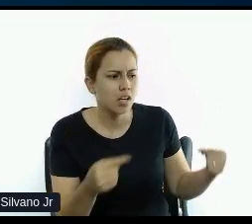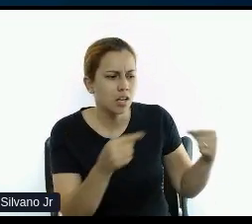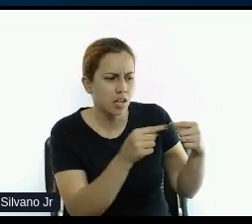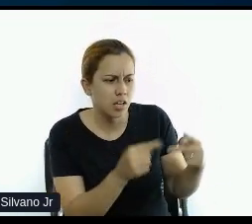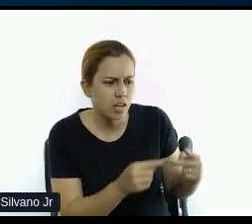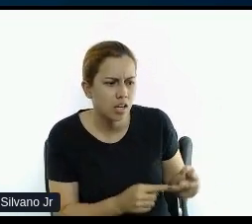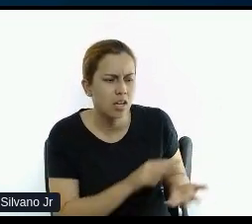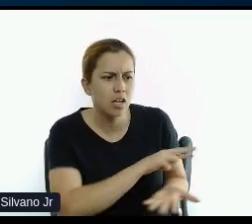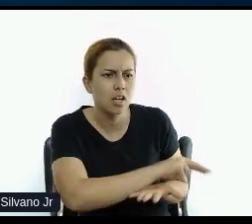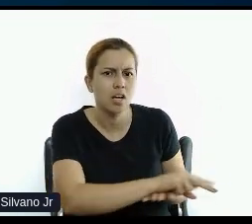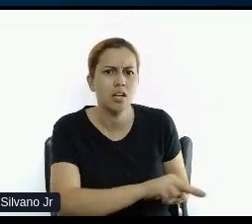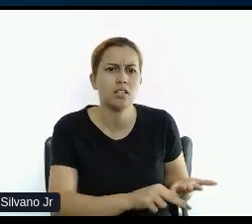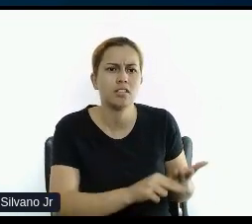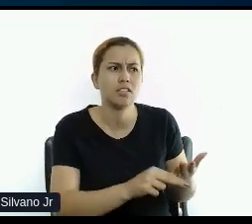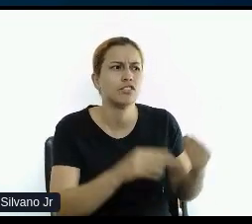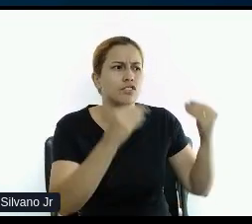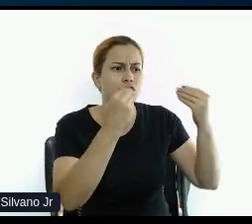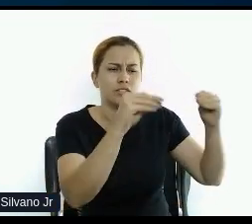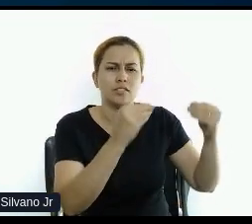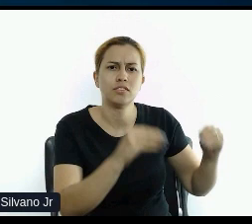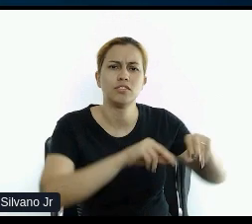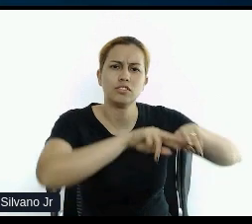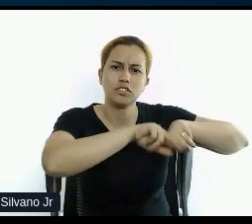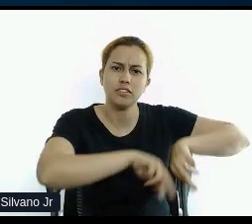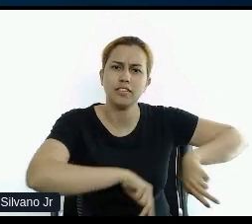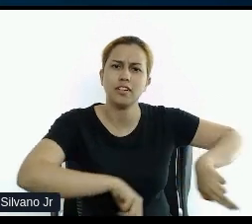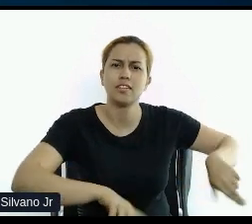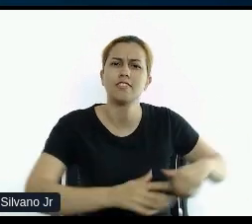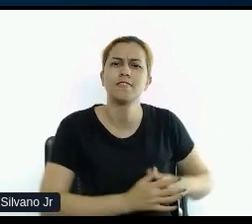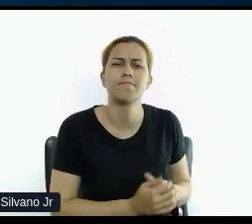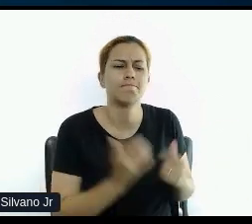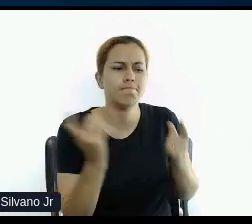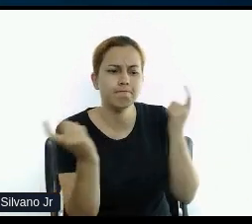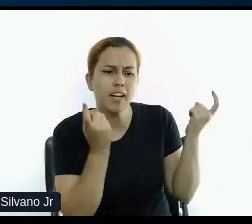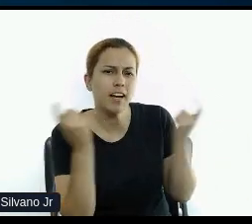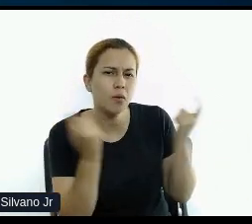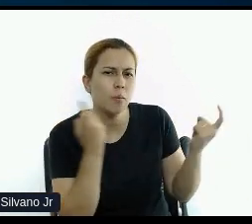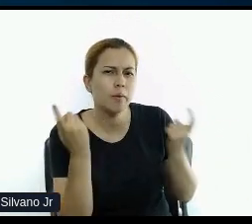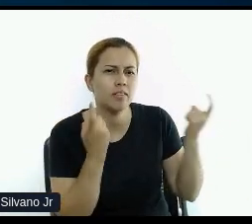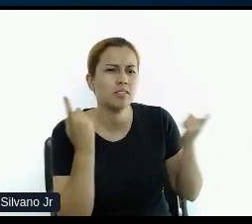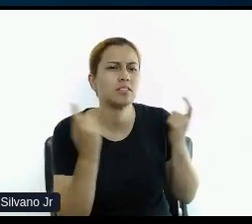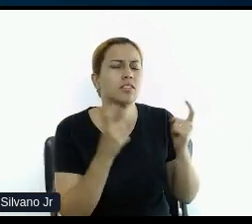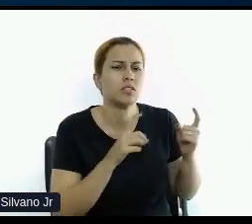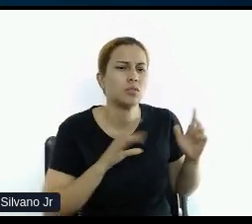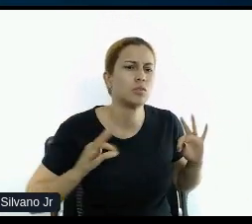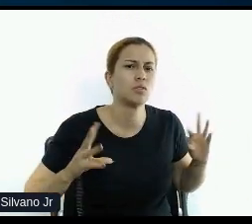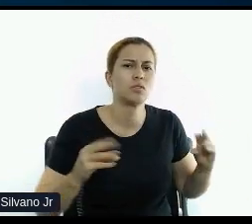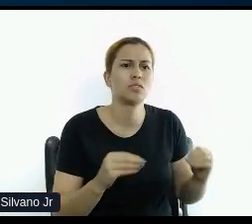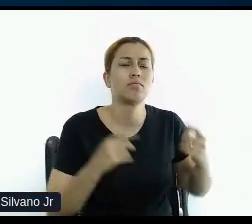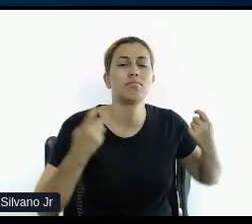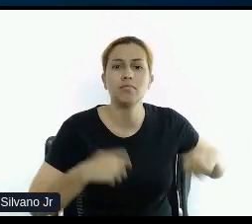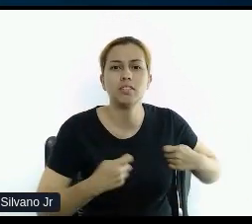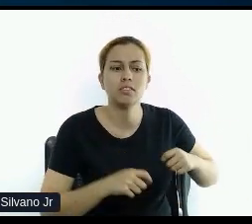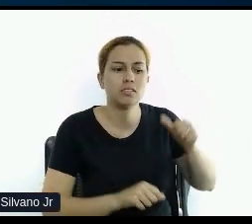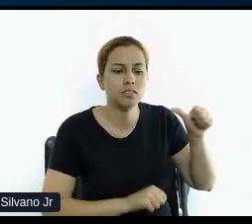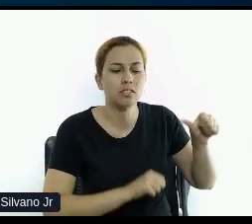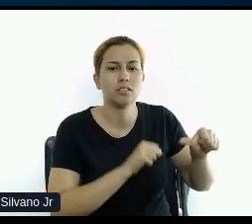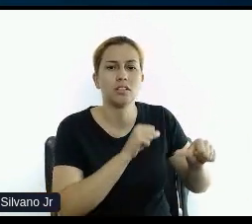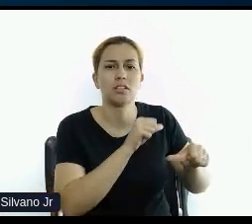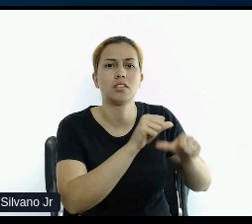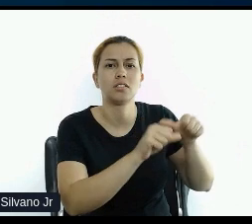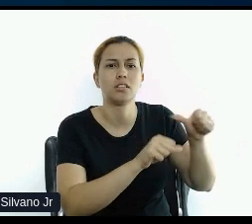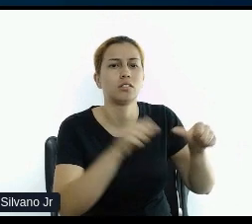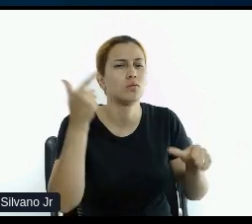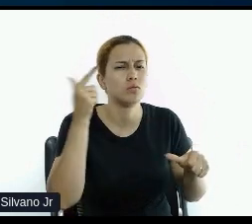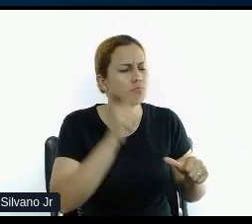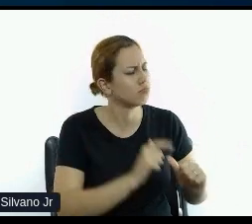série de pontos, uma série de preocupações que nós temos aí, elas precisam ser mudadas para que a gente sempre possa